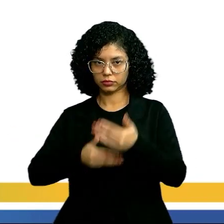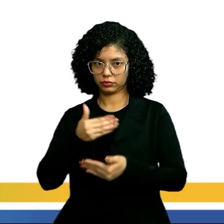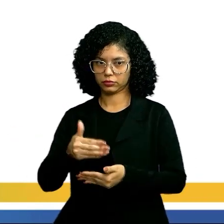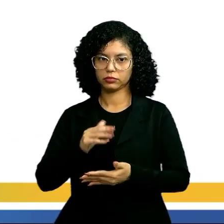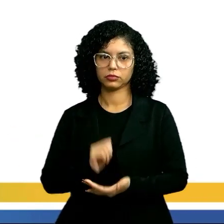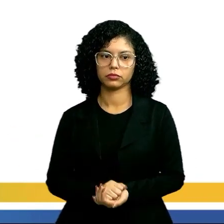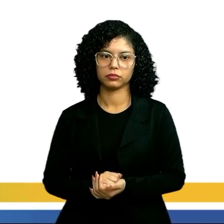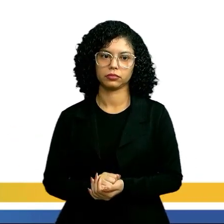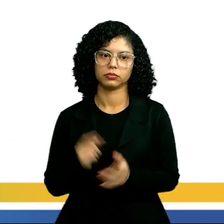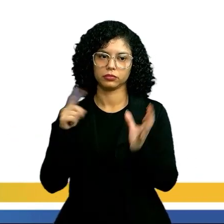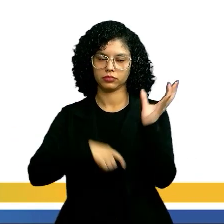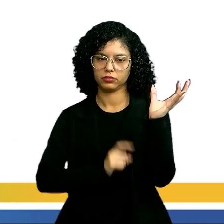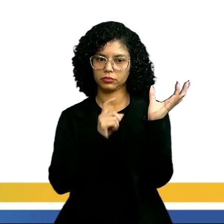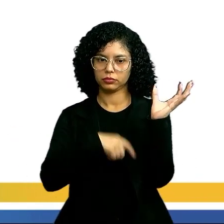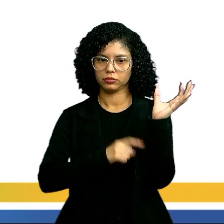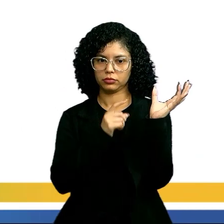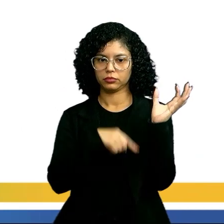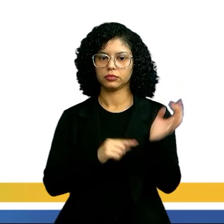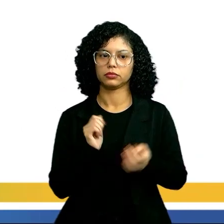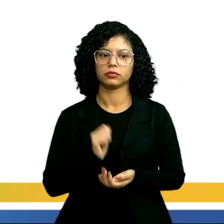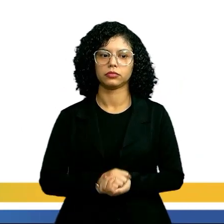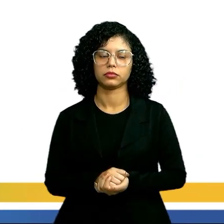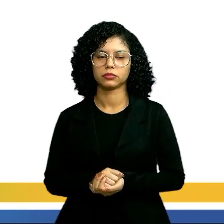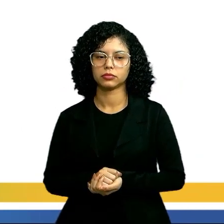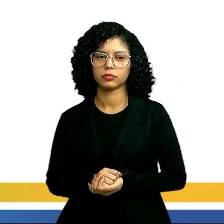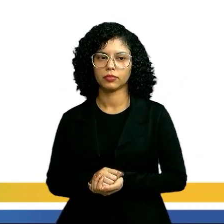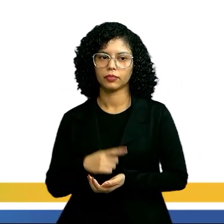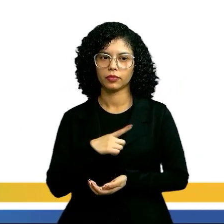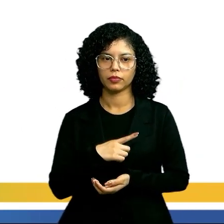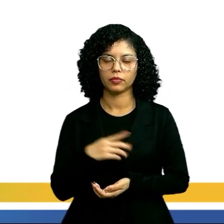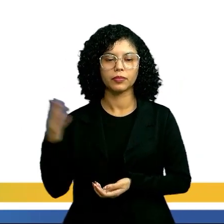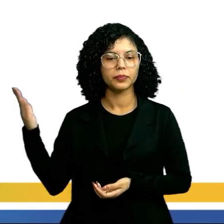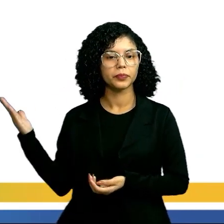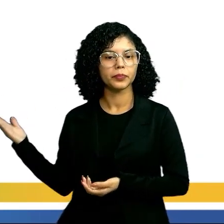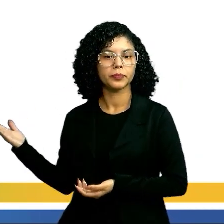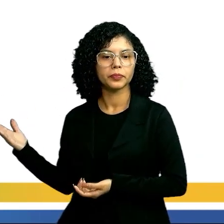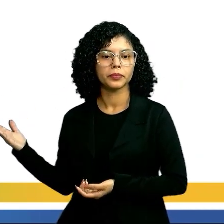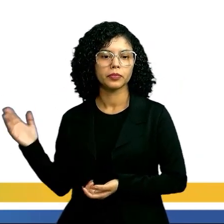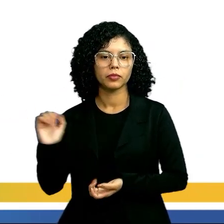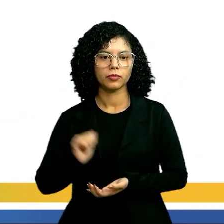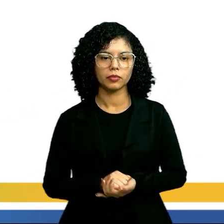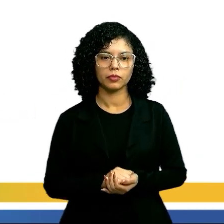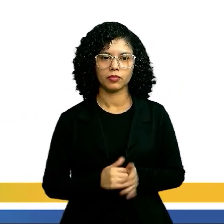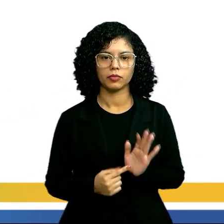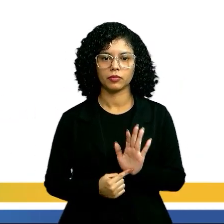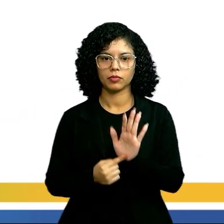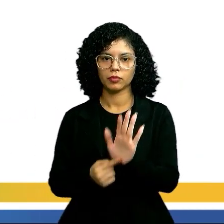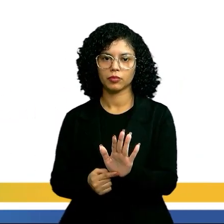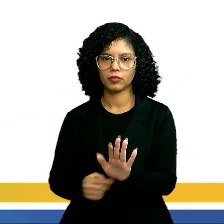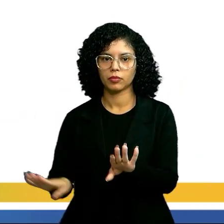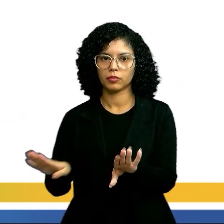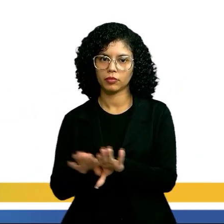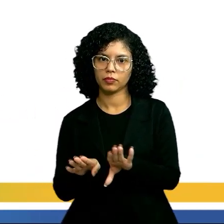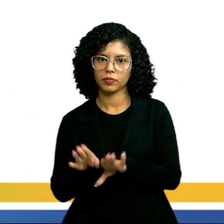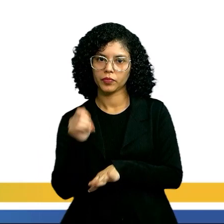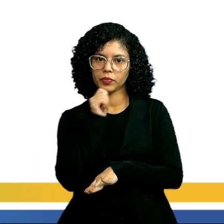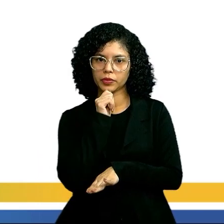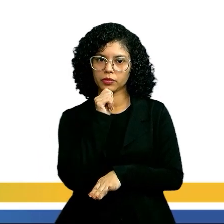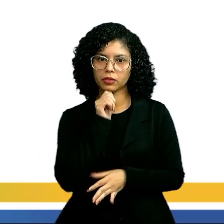processos. É a fotossíntese, e aí eu coloquei um esqueminha aí para vocês, para indicar que essa